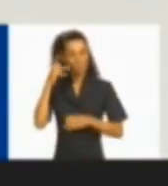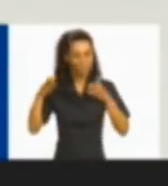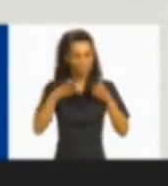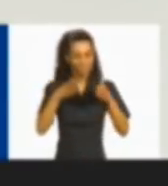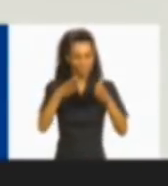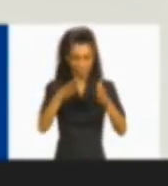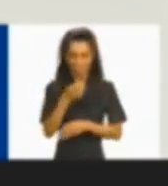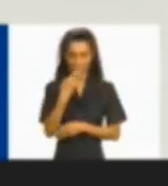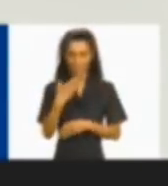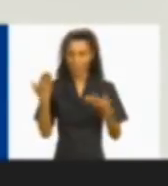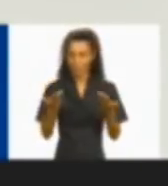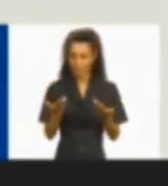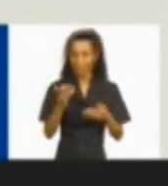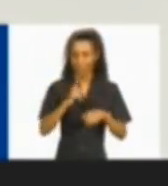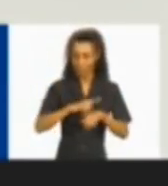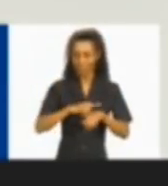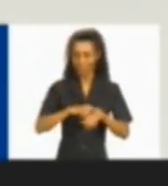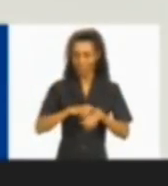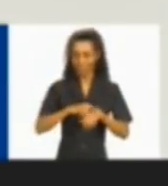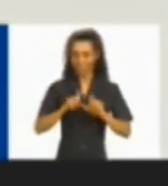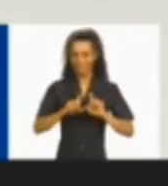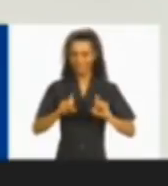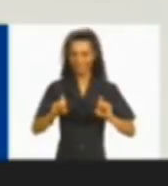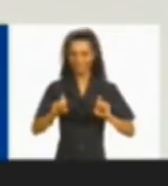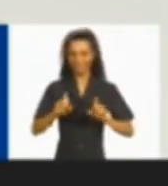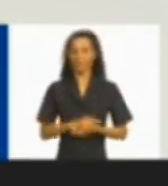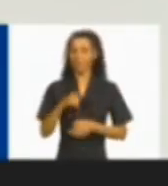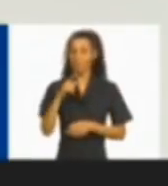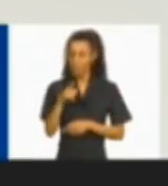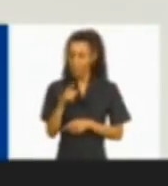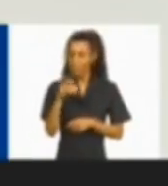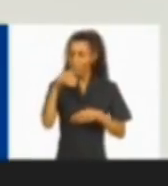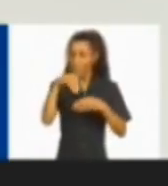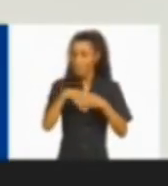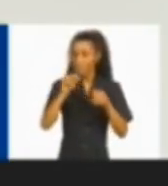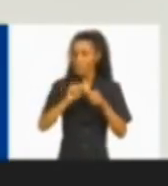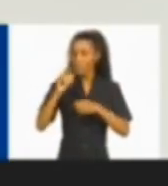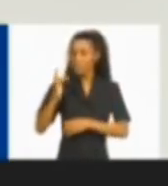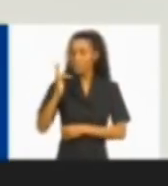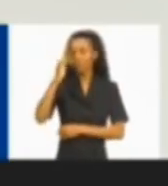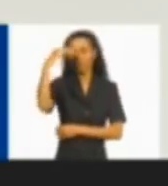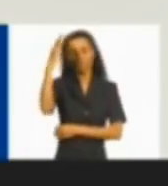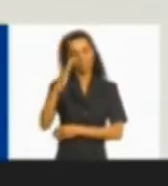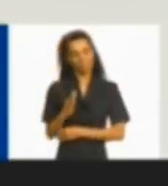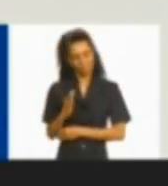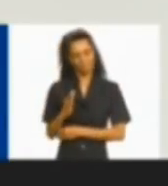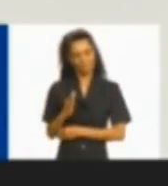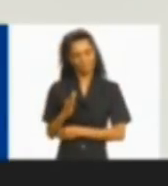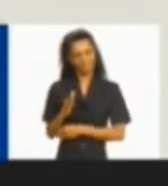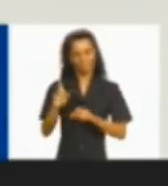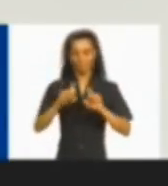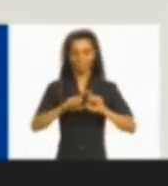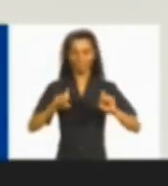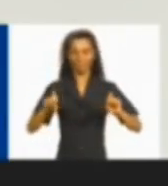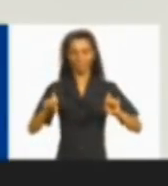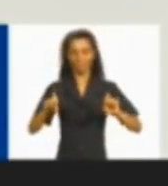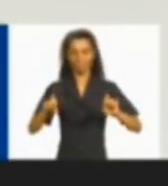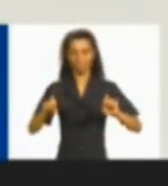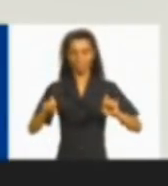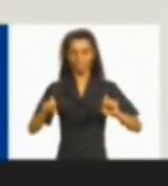a política no bom caminho. Agora é a vez do Toninho. Você e a urna farão o futuro do Brasil. Paulo